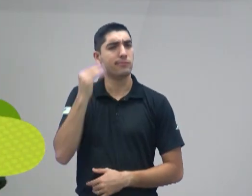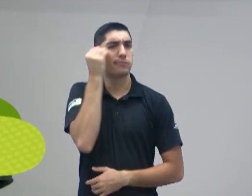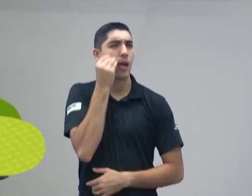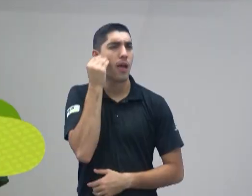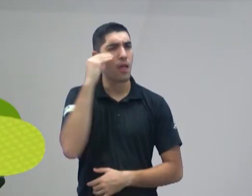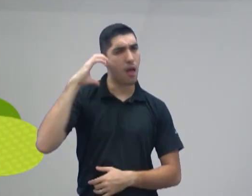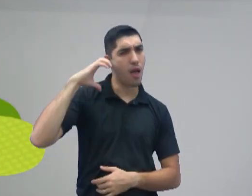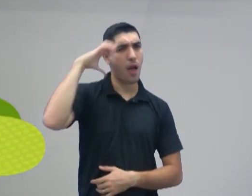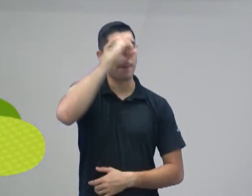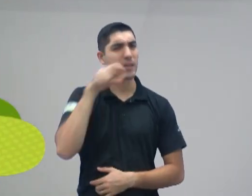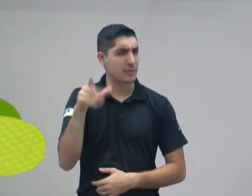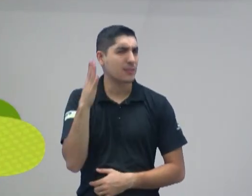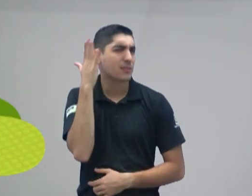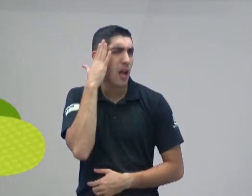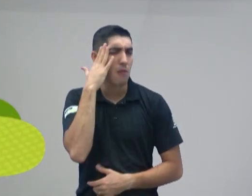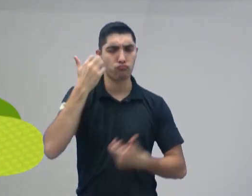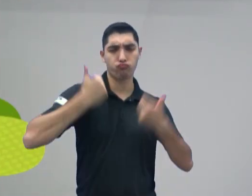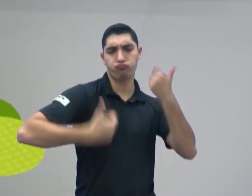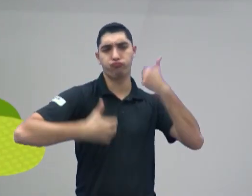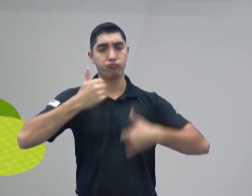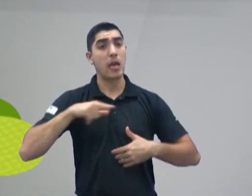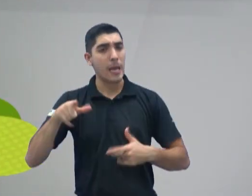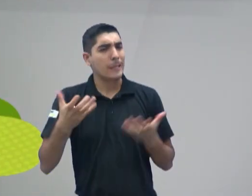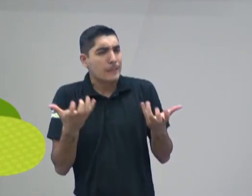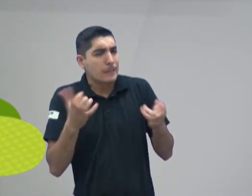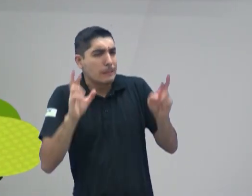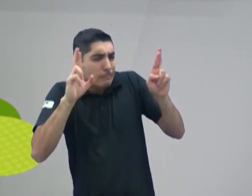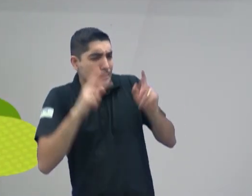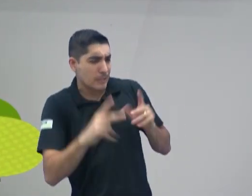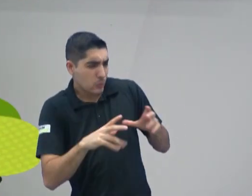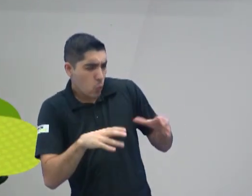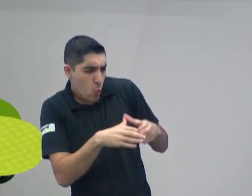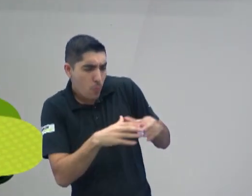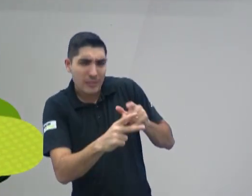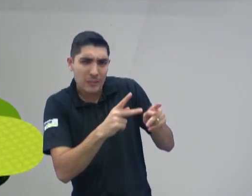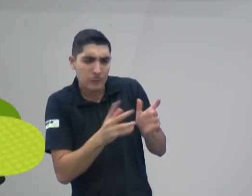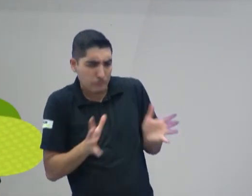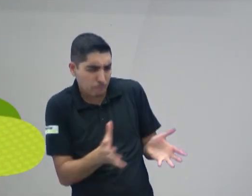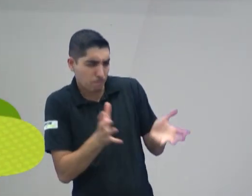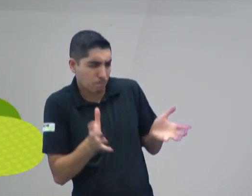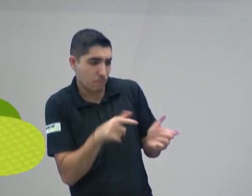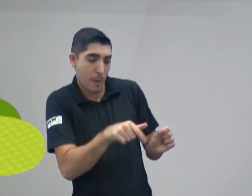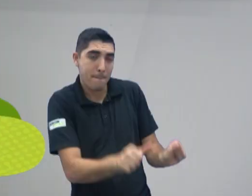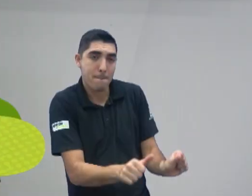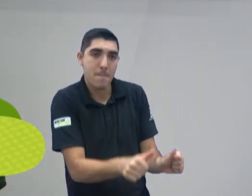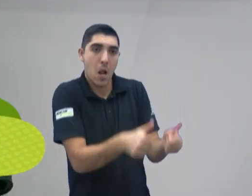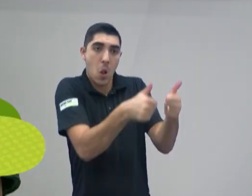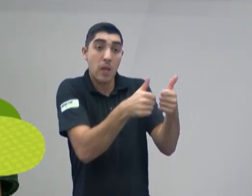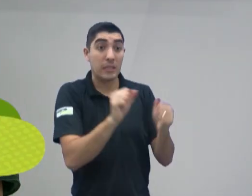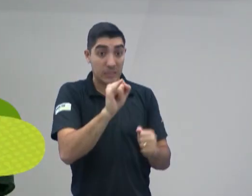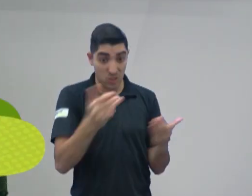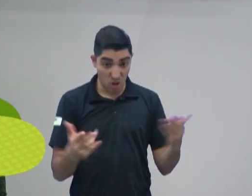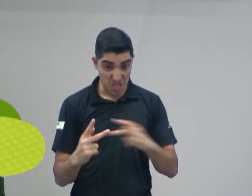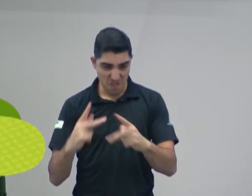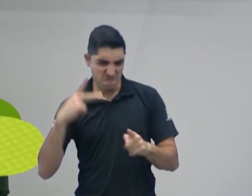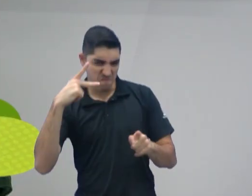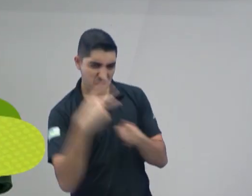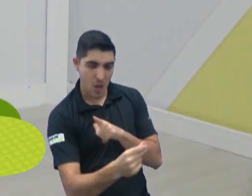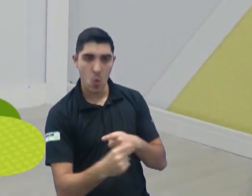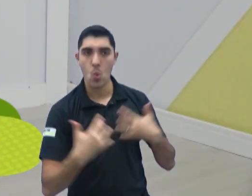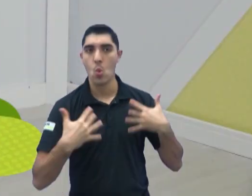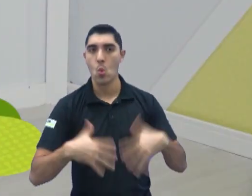tem vontade mesmo de fazer esse time melhorar, e a gente espera que isso aconteça, né, então uma vitória hoje, de fato, seria muito comemorada e muito